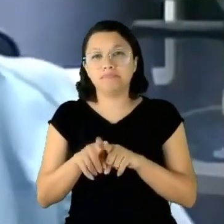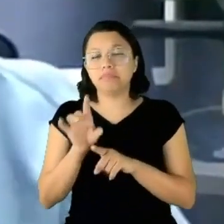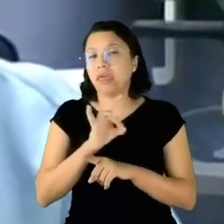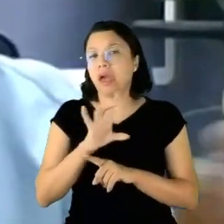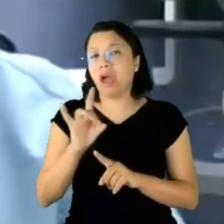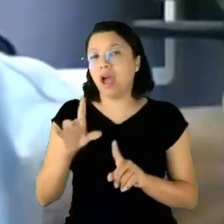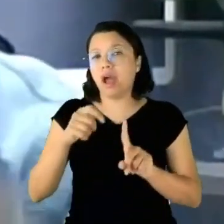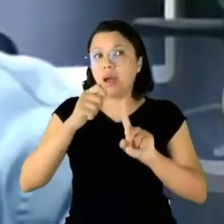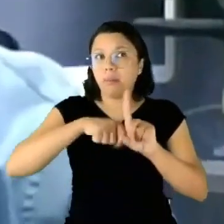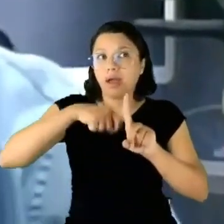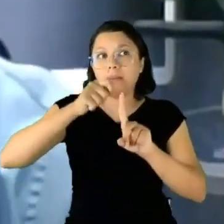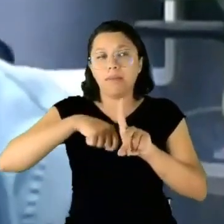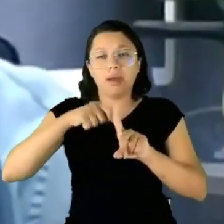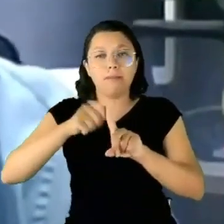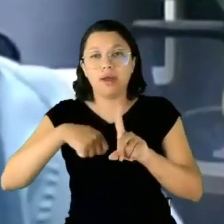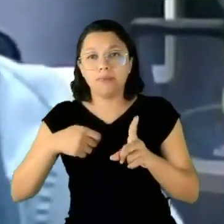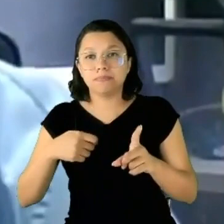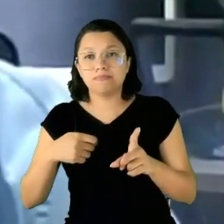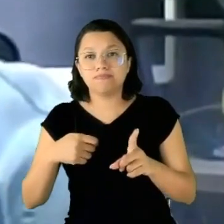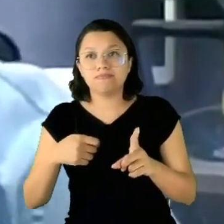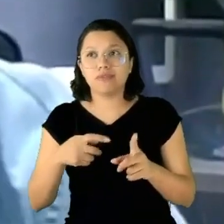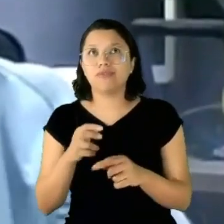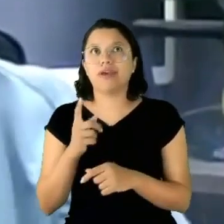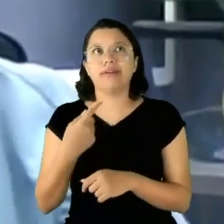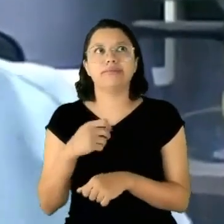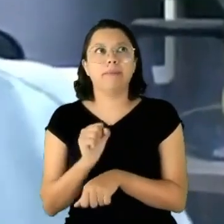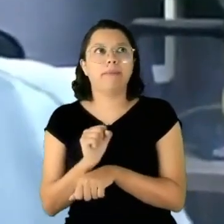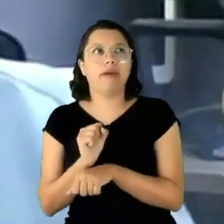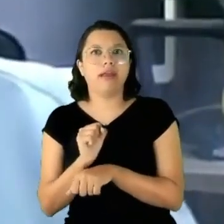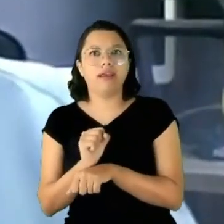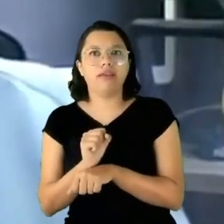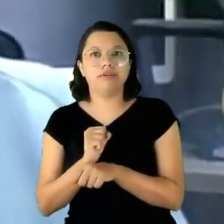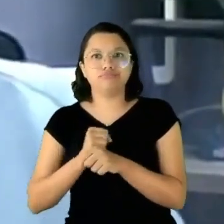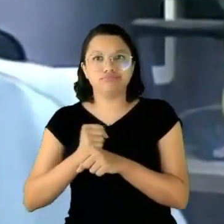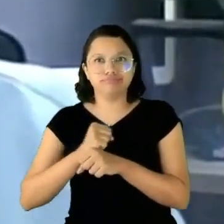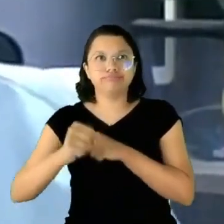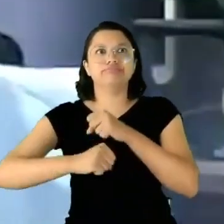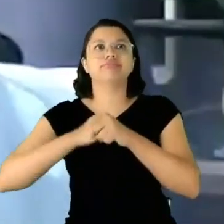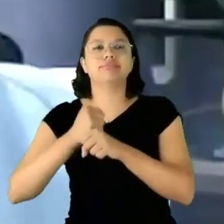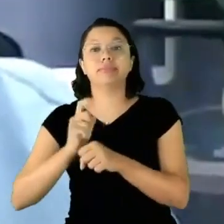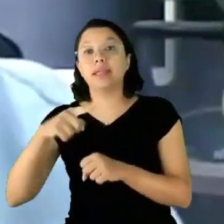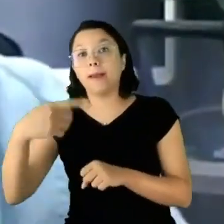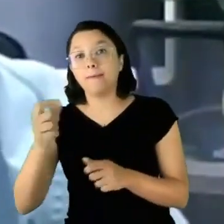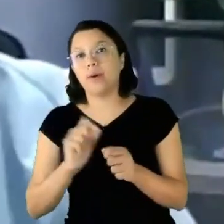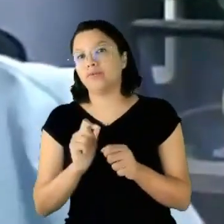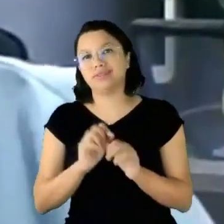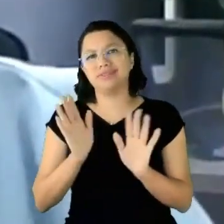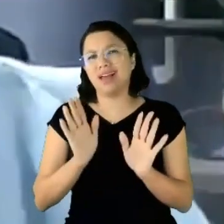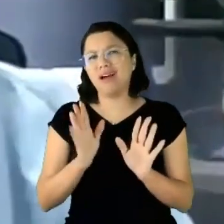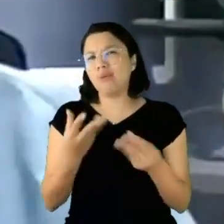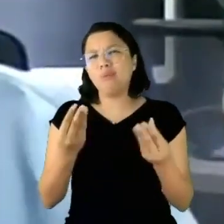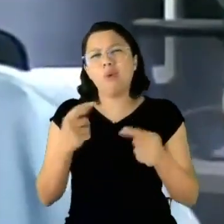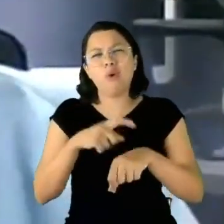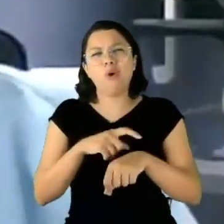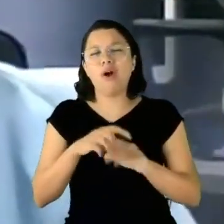bimestral, não esperar chegar, virar um ano para se fazer isso, porque é muito tempo. Nós podemos